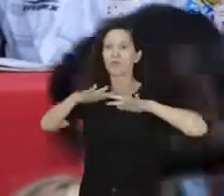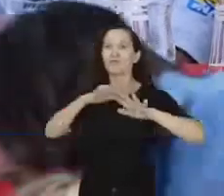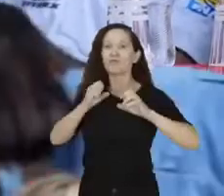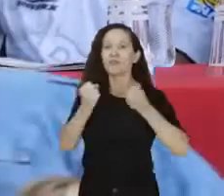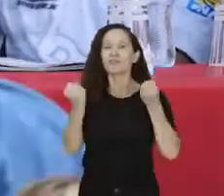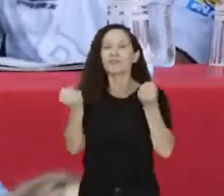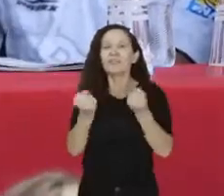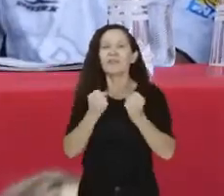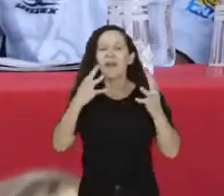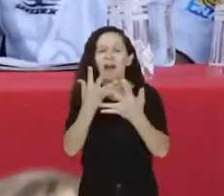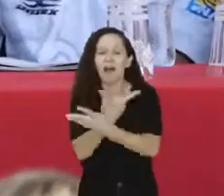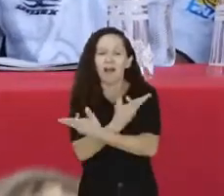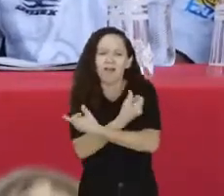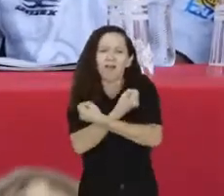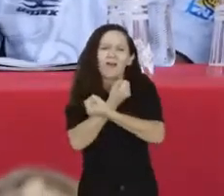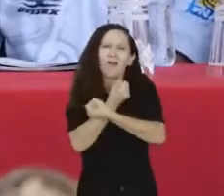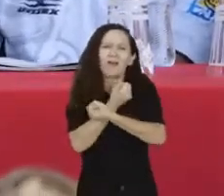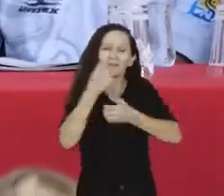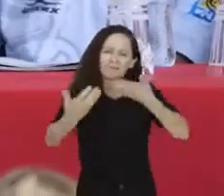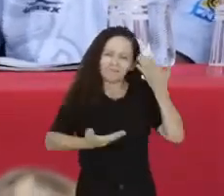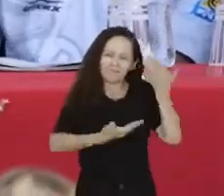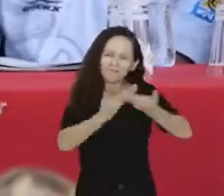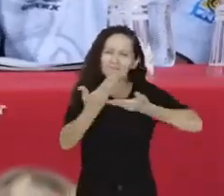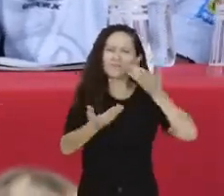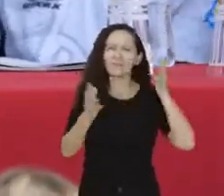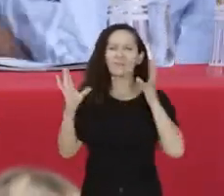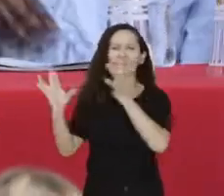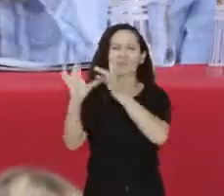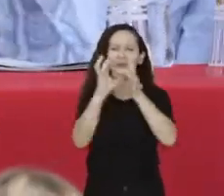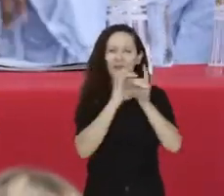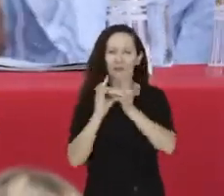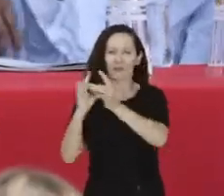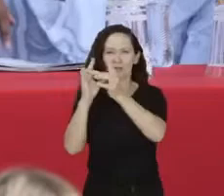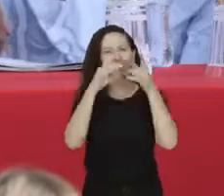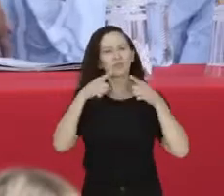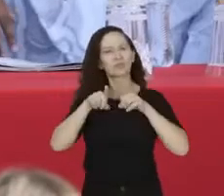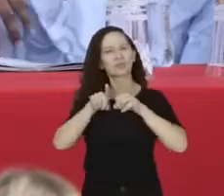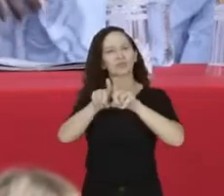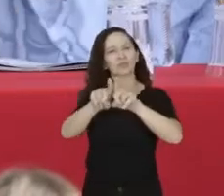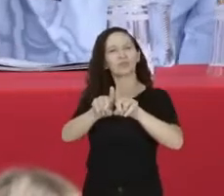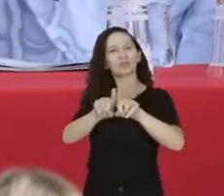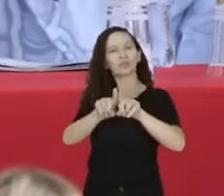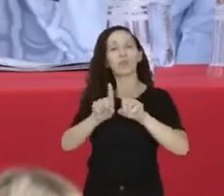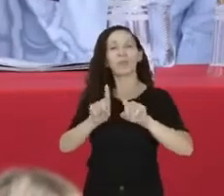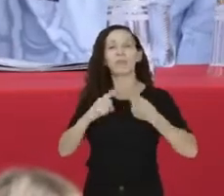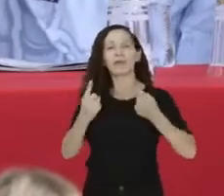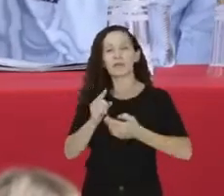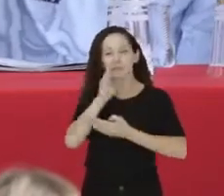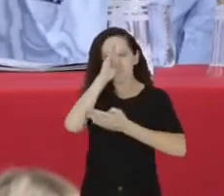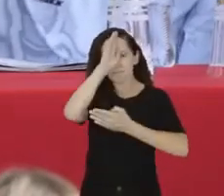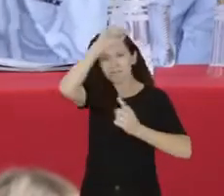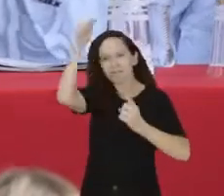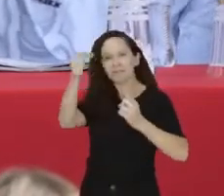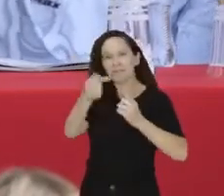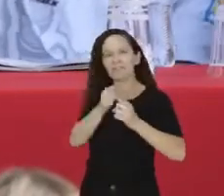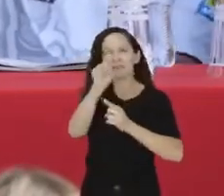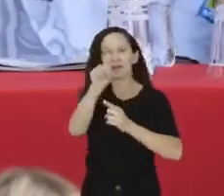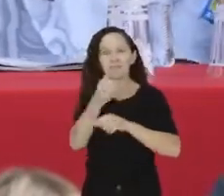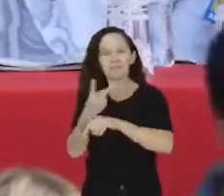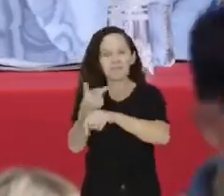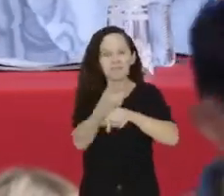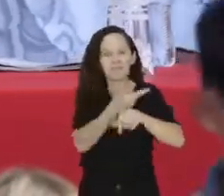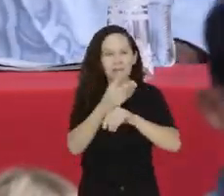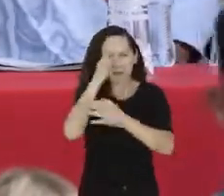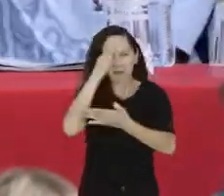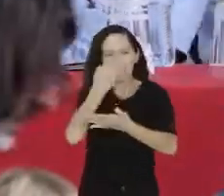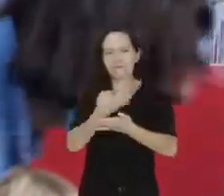que acolhe, que é unido, que está junto. E um dos nossos maiores objetivos é a busca pela fé. Independente